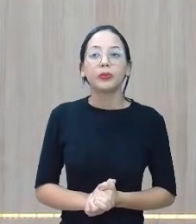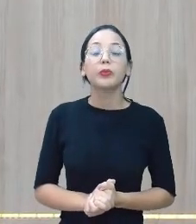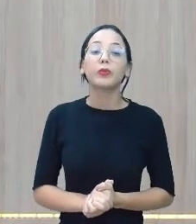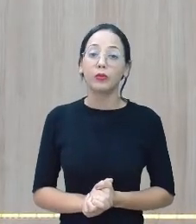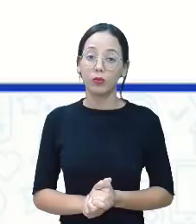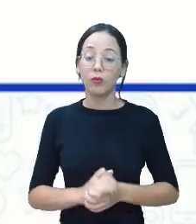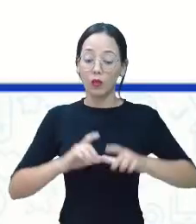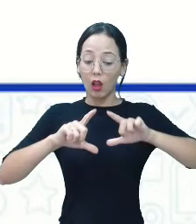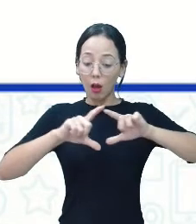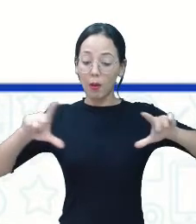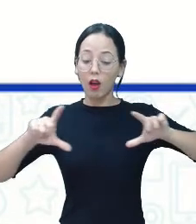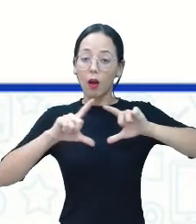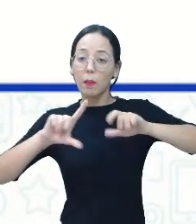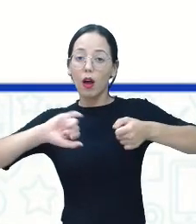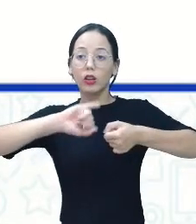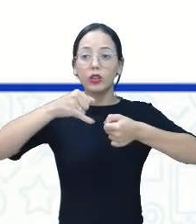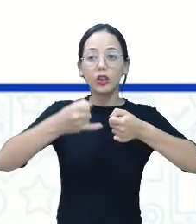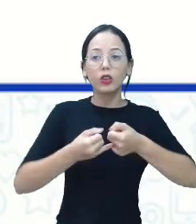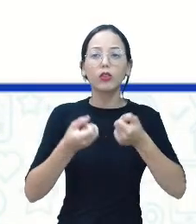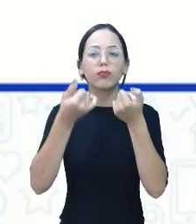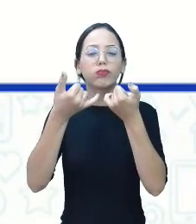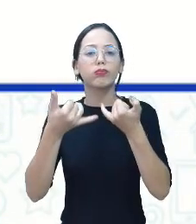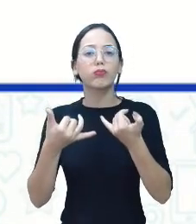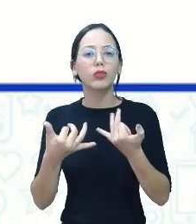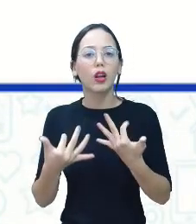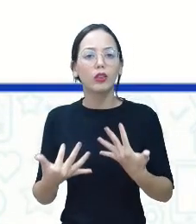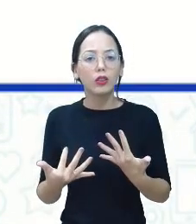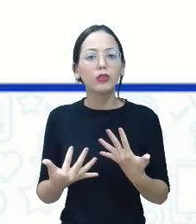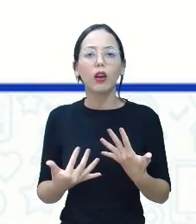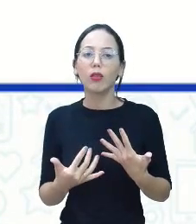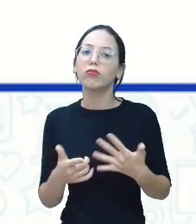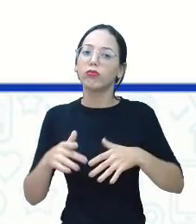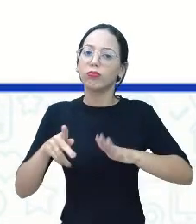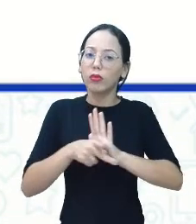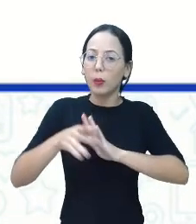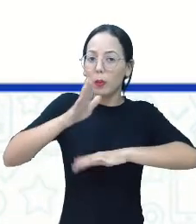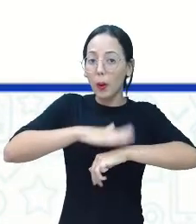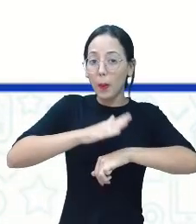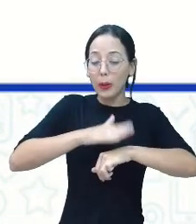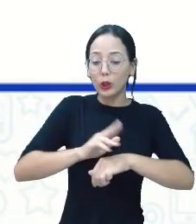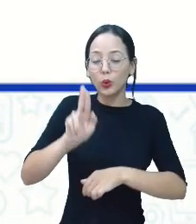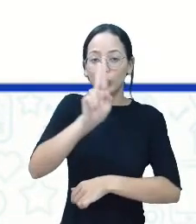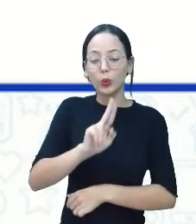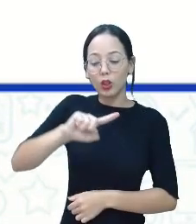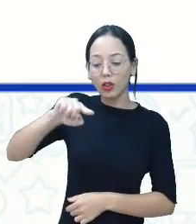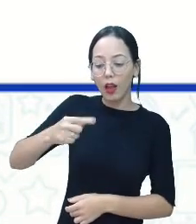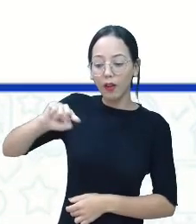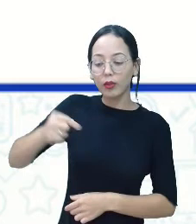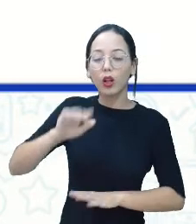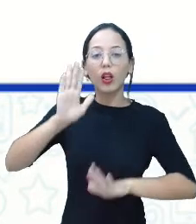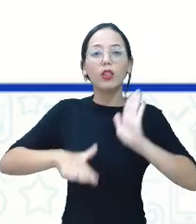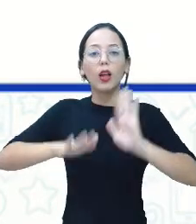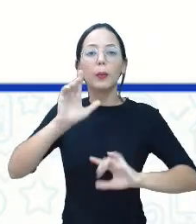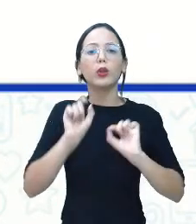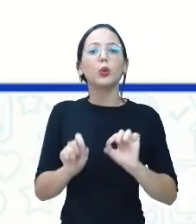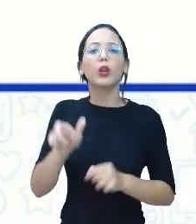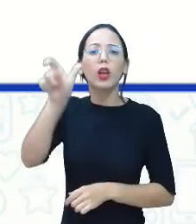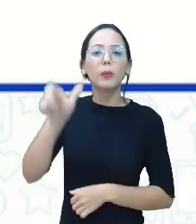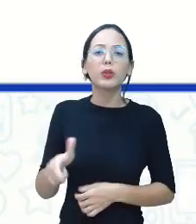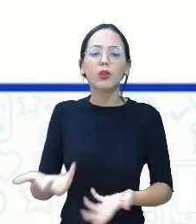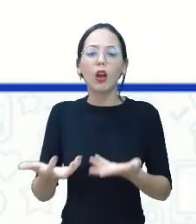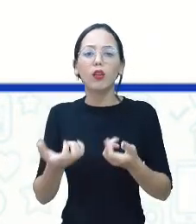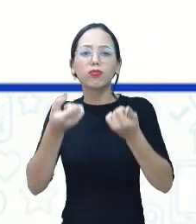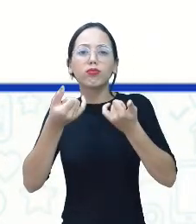Nas orações adjetivas explicativas, né? Neste caso, o uso da vírgula depende do que a pessoa quer